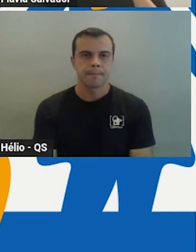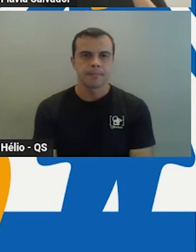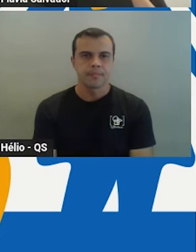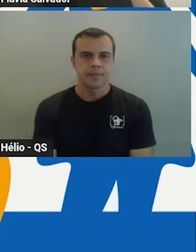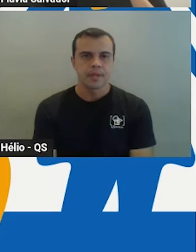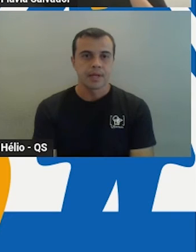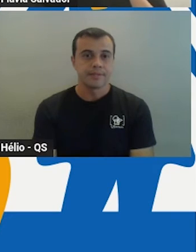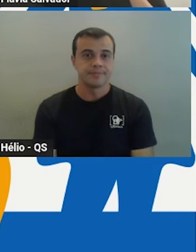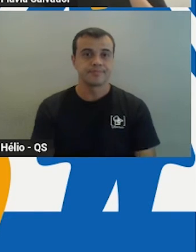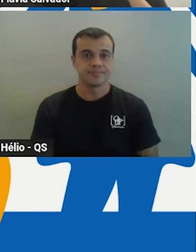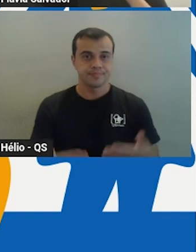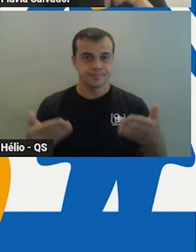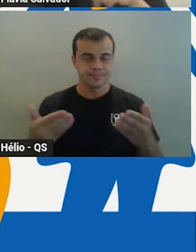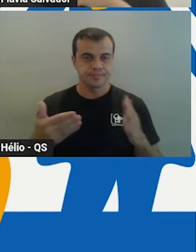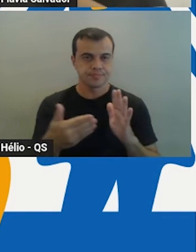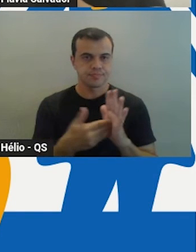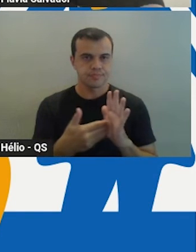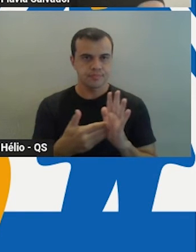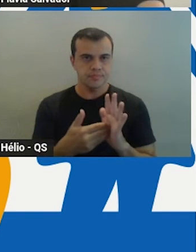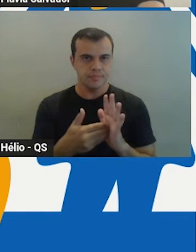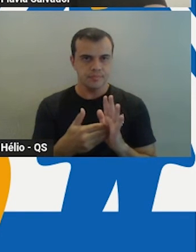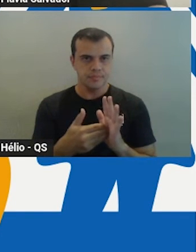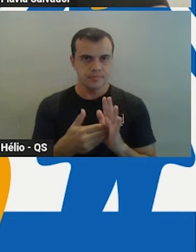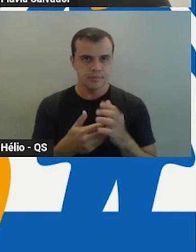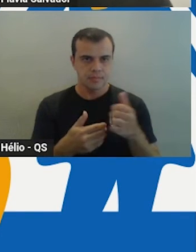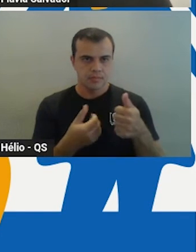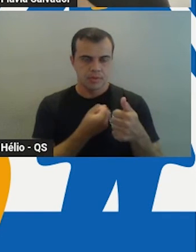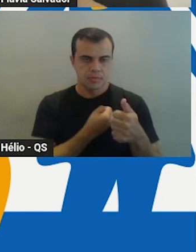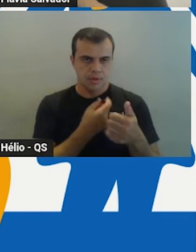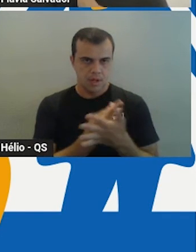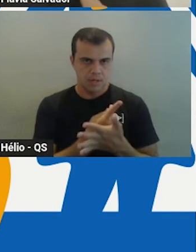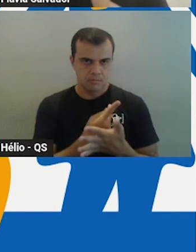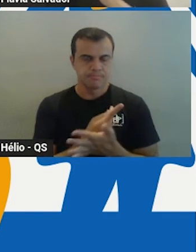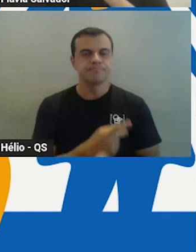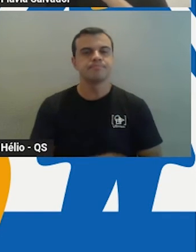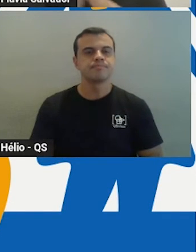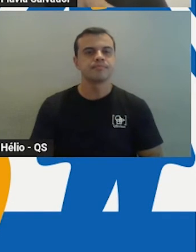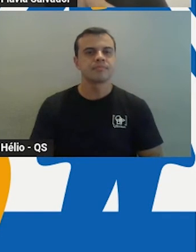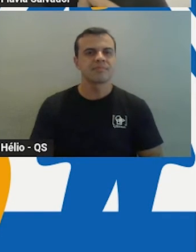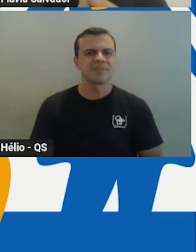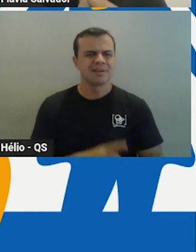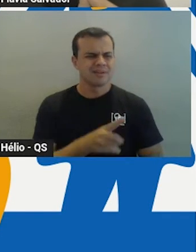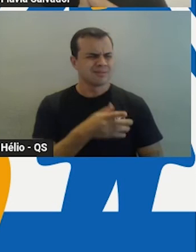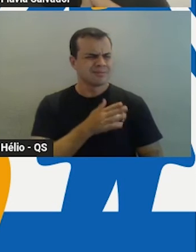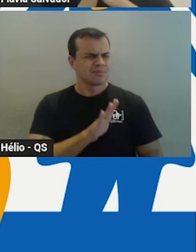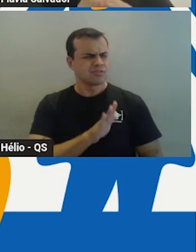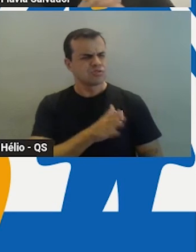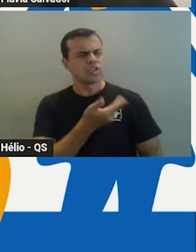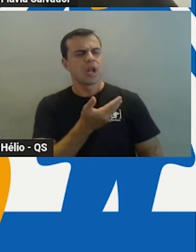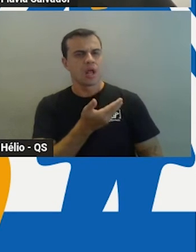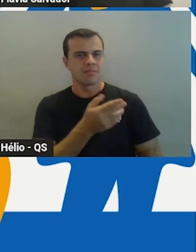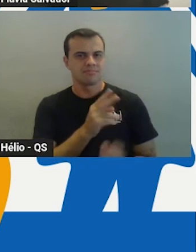E por último, olha, ficou com a numeração errada, que pena. Isso me incomoda,